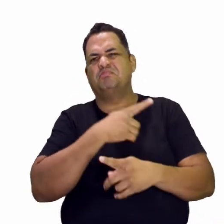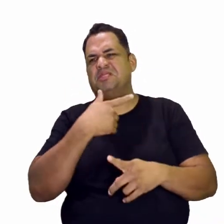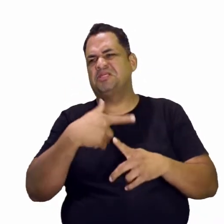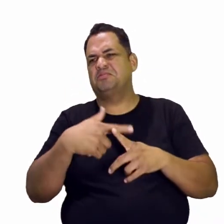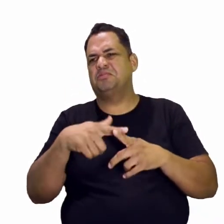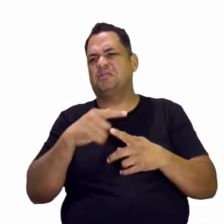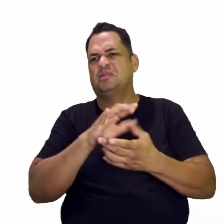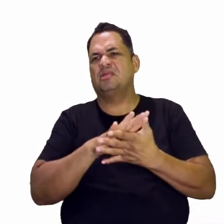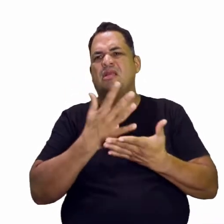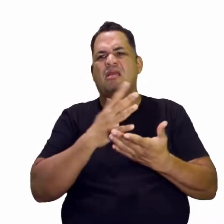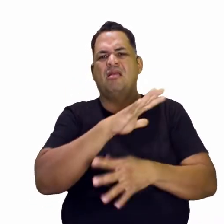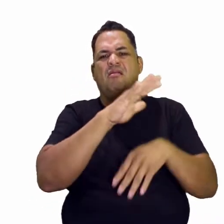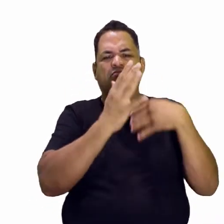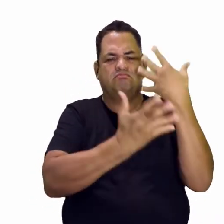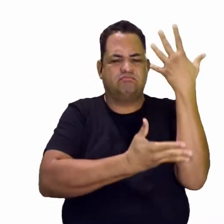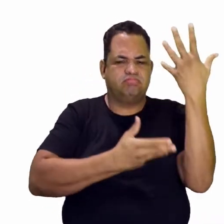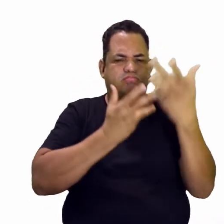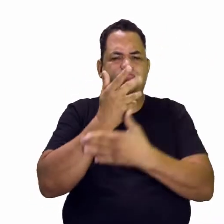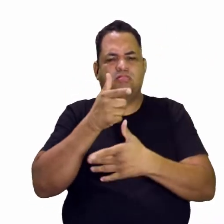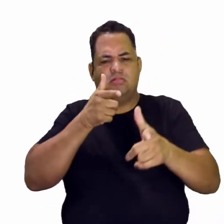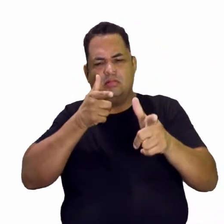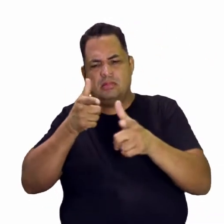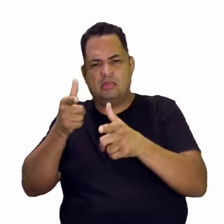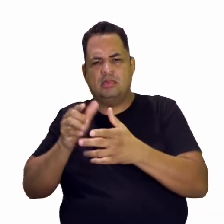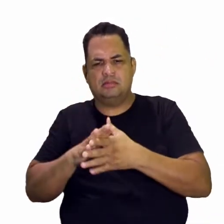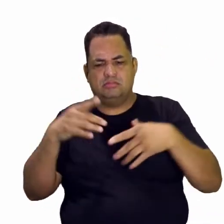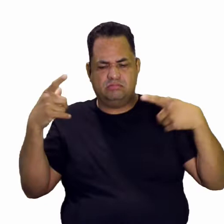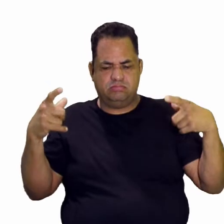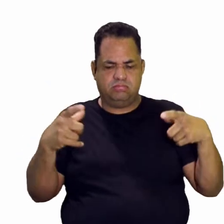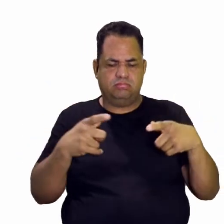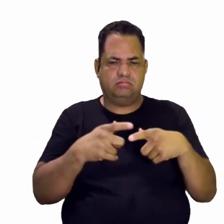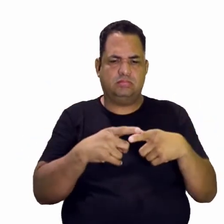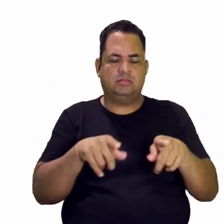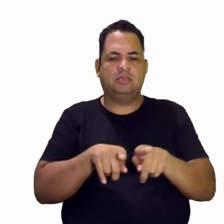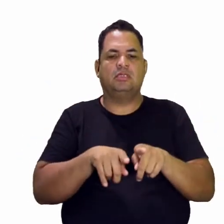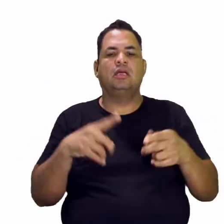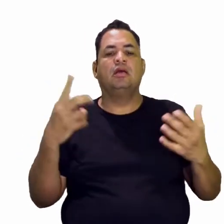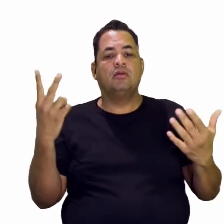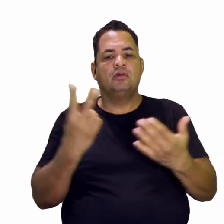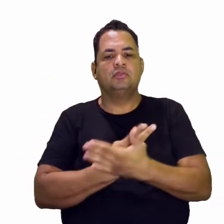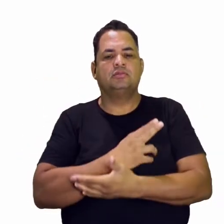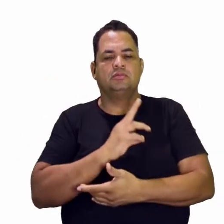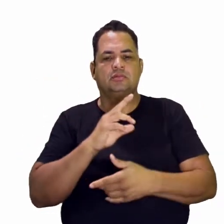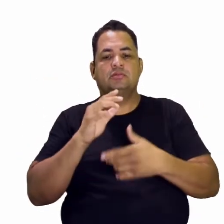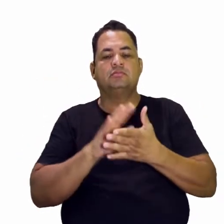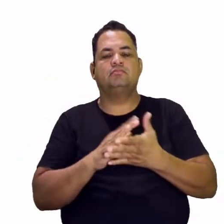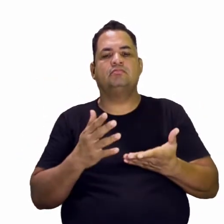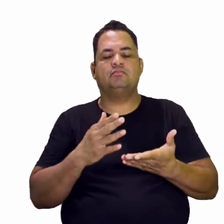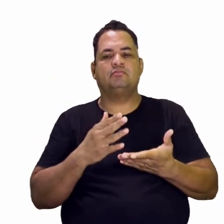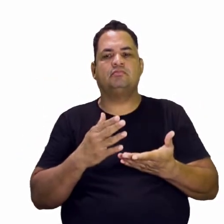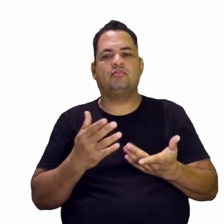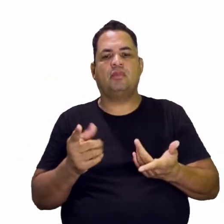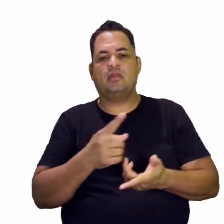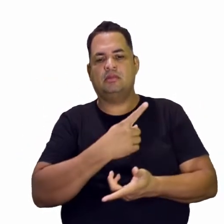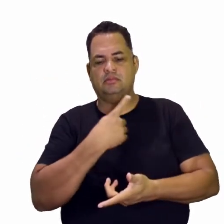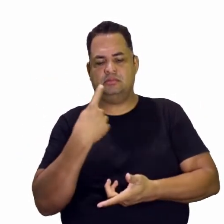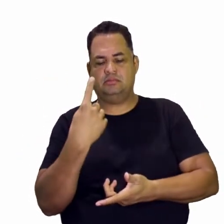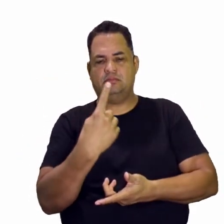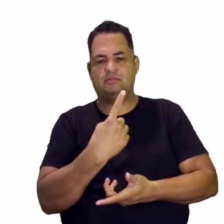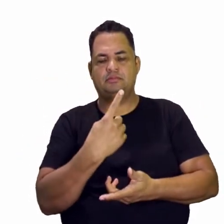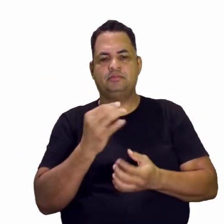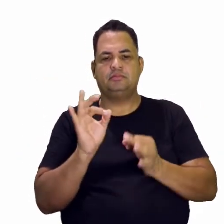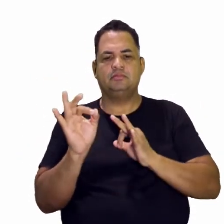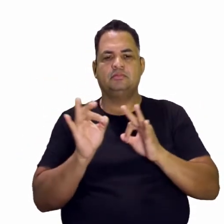de hábitats, tá? Caças predatórias, enfim. São essas ações e que muitas vezes nós